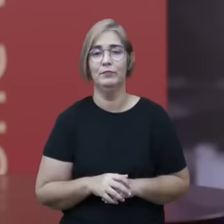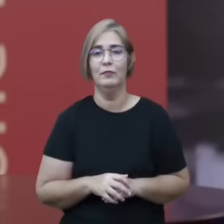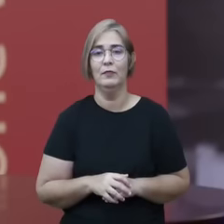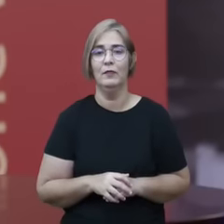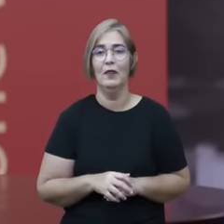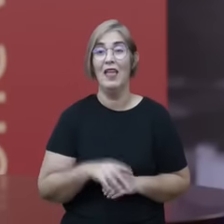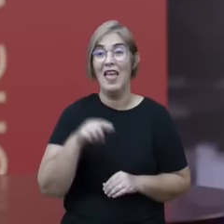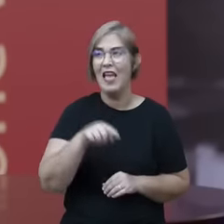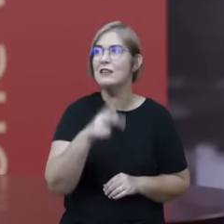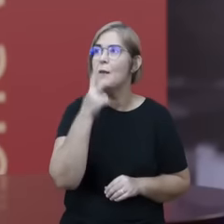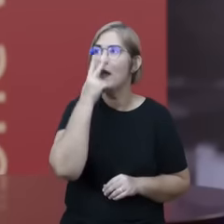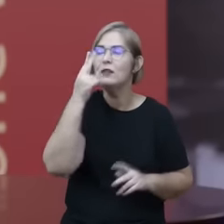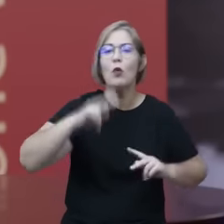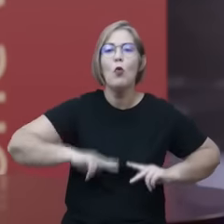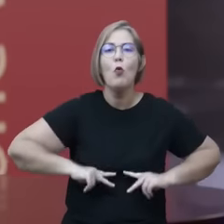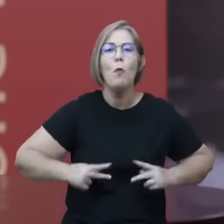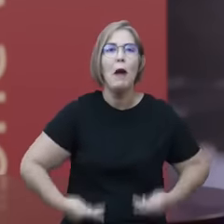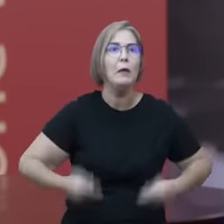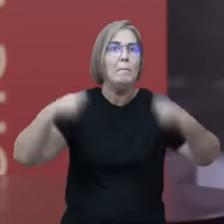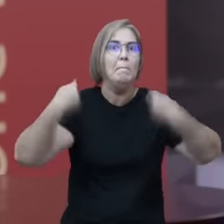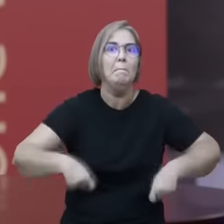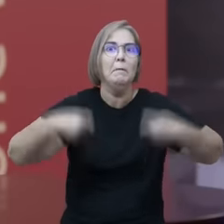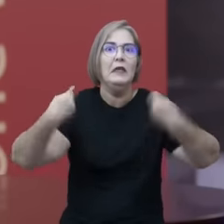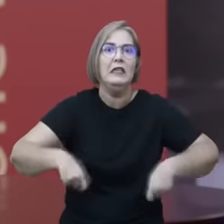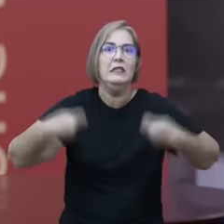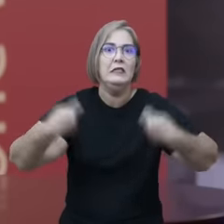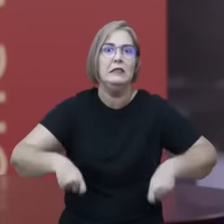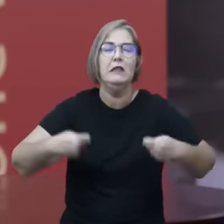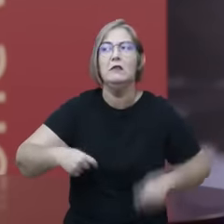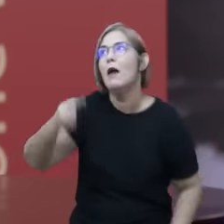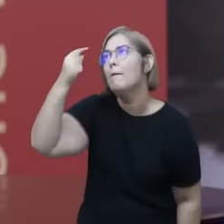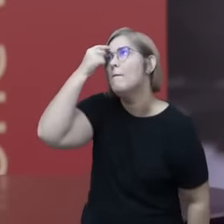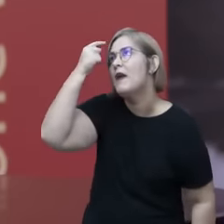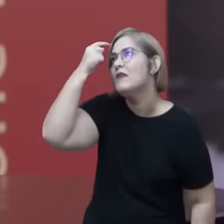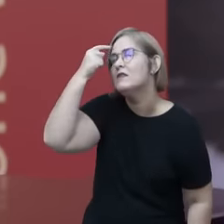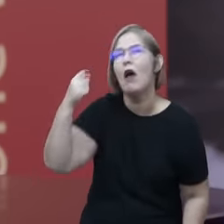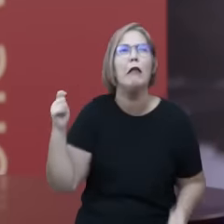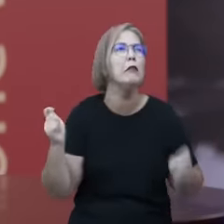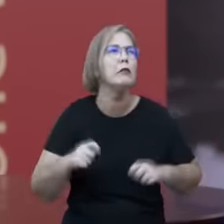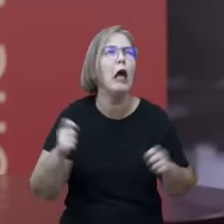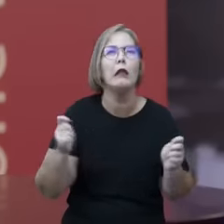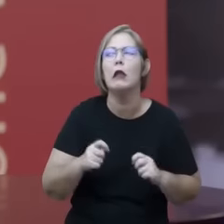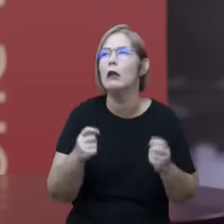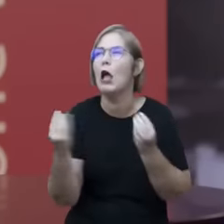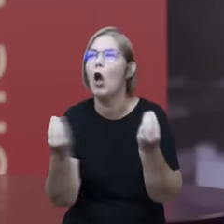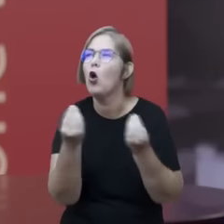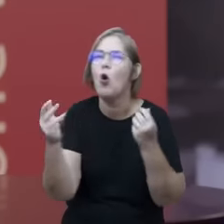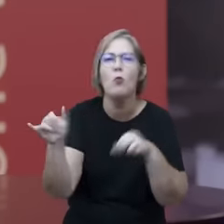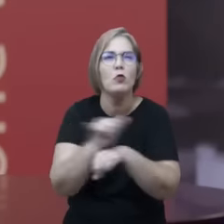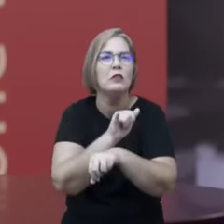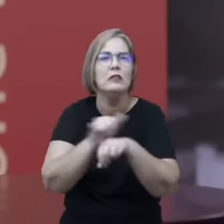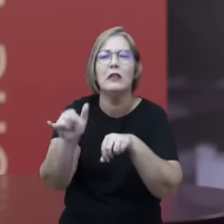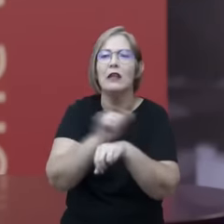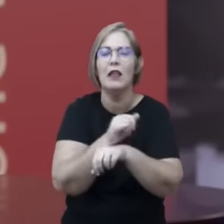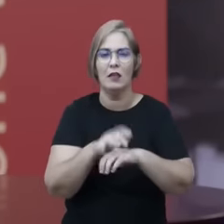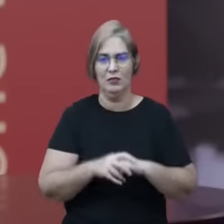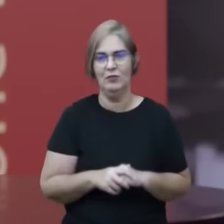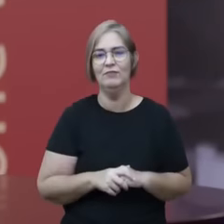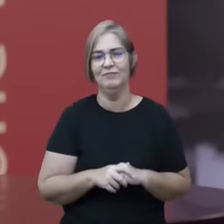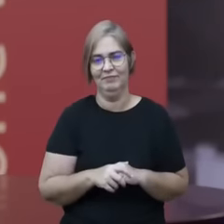necessidade humana de reduzir pelo pensamento, de marcar o mundo como com selo à humanidade, nada mais é do